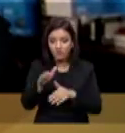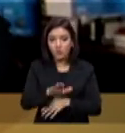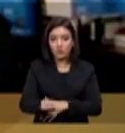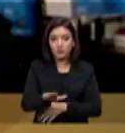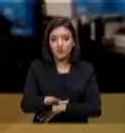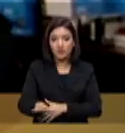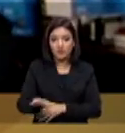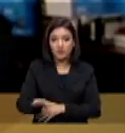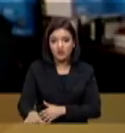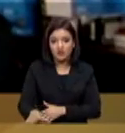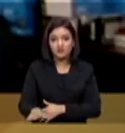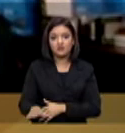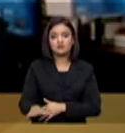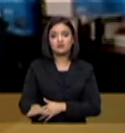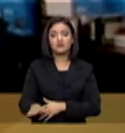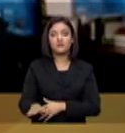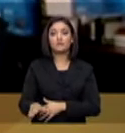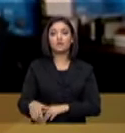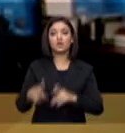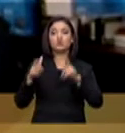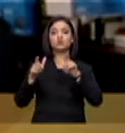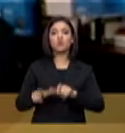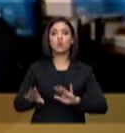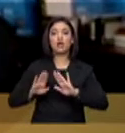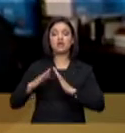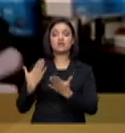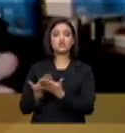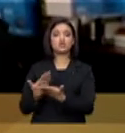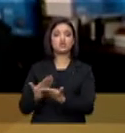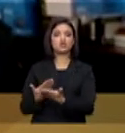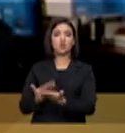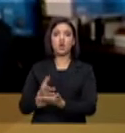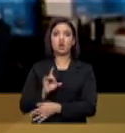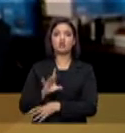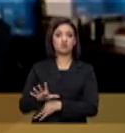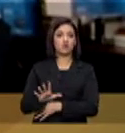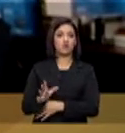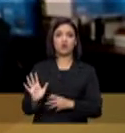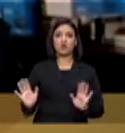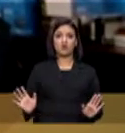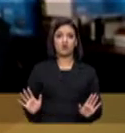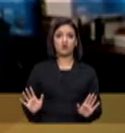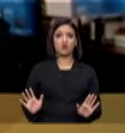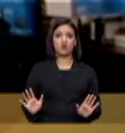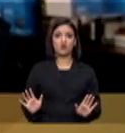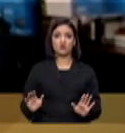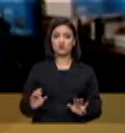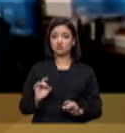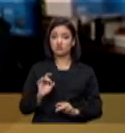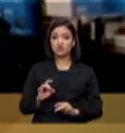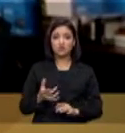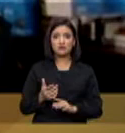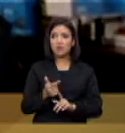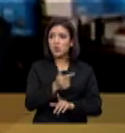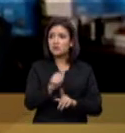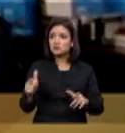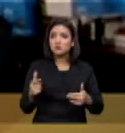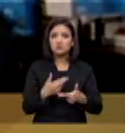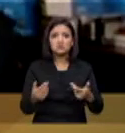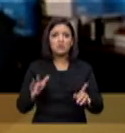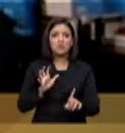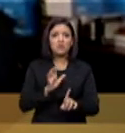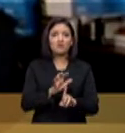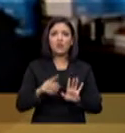nos estabelecimentos de educação básica. Então, todo o resto não tem nenhuma interferência na